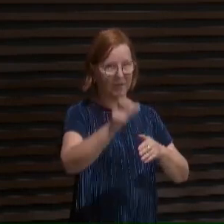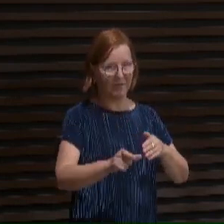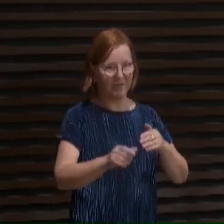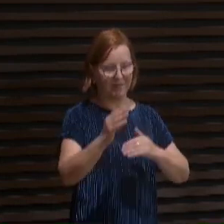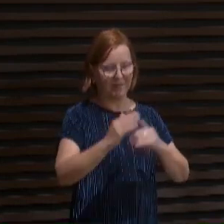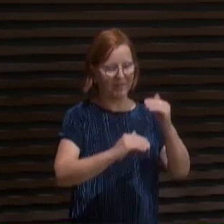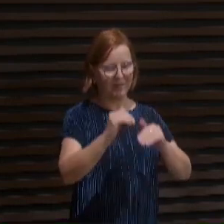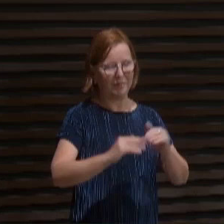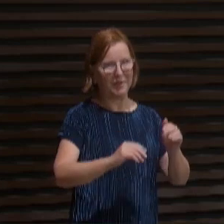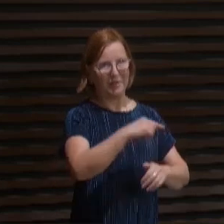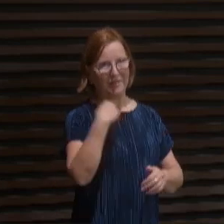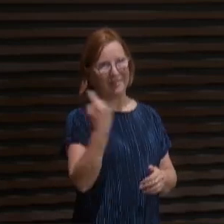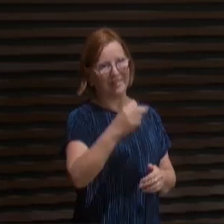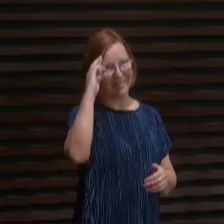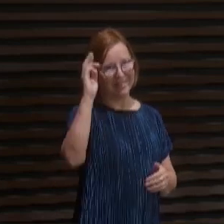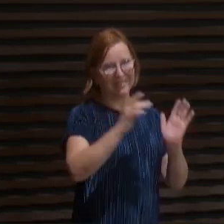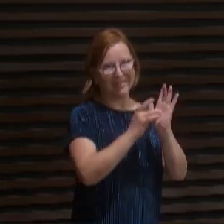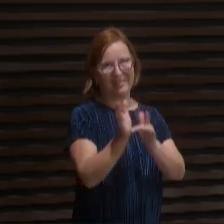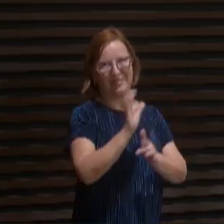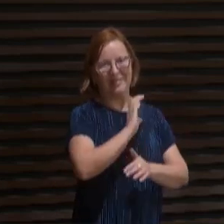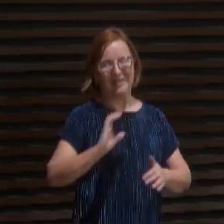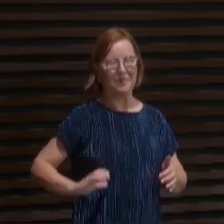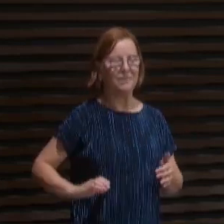nosso Senhor Jesus Cristo.